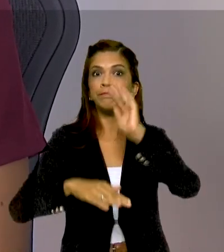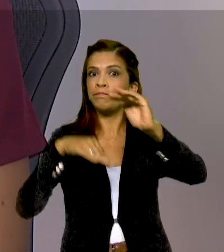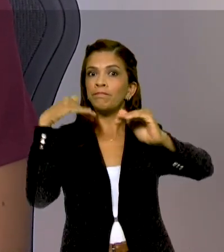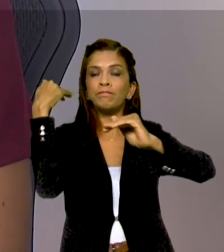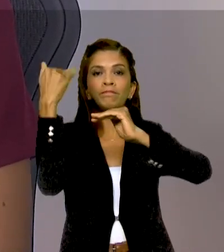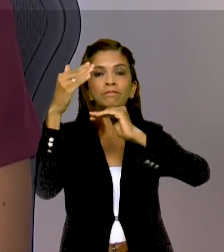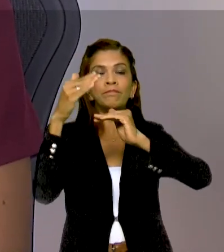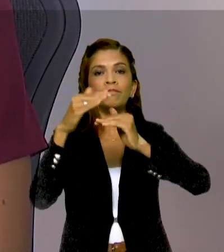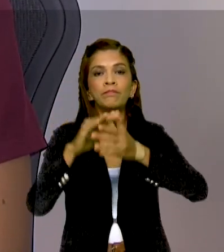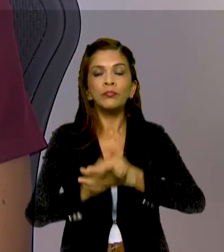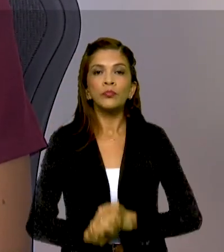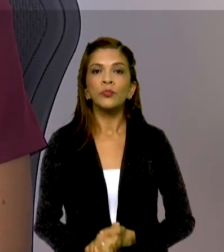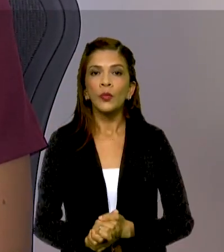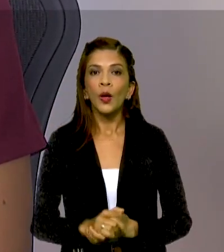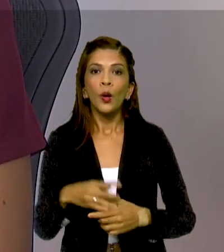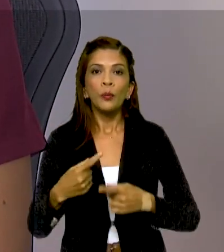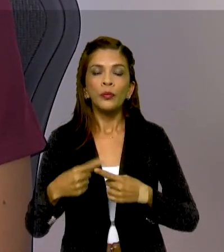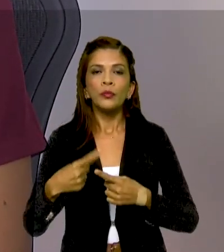têm conseguido